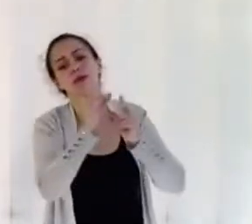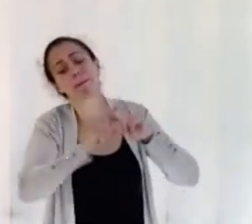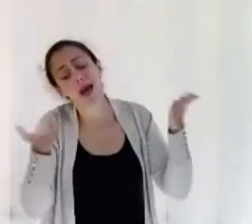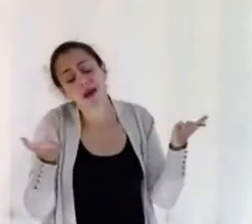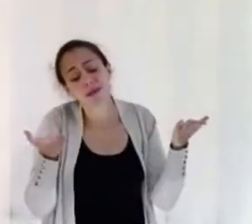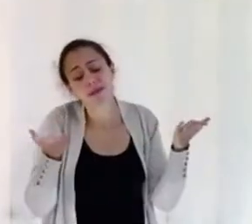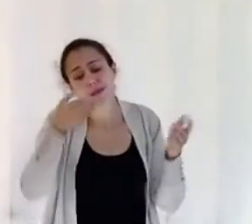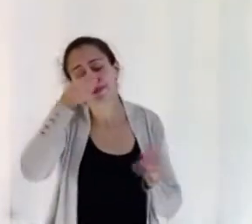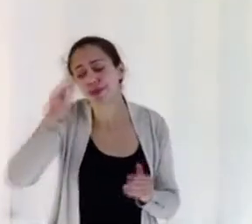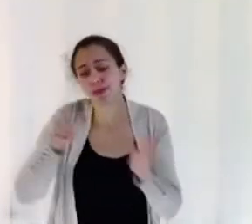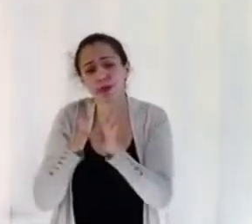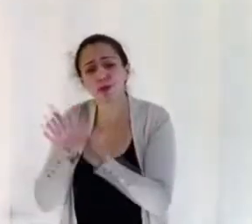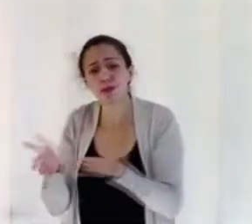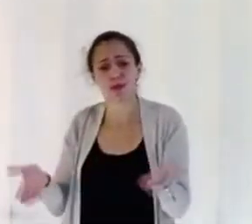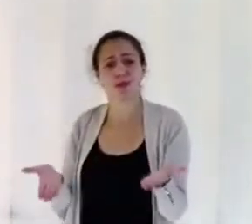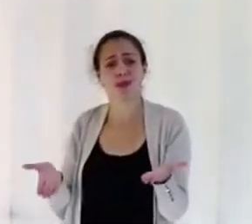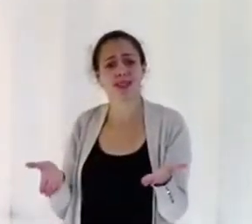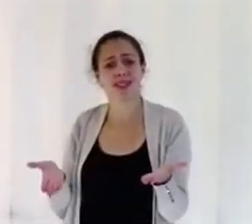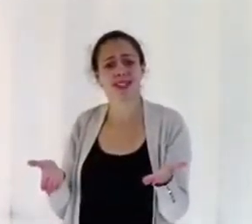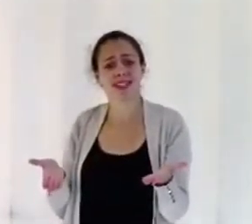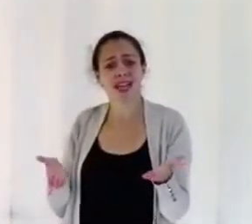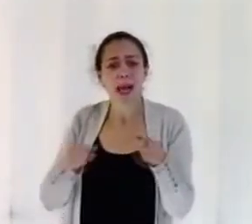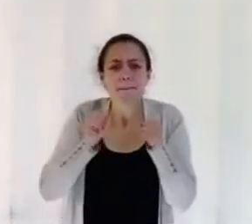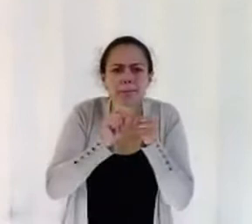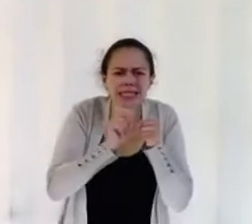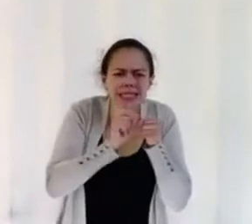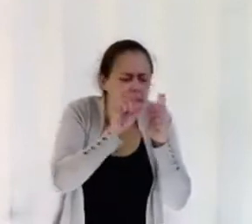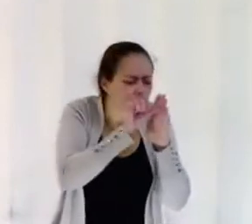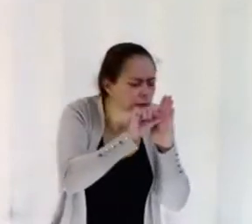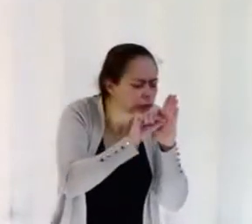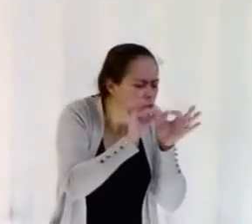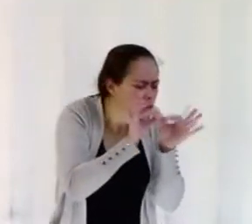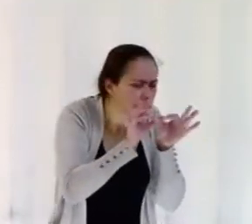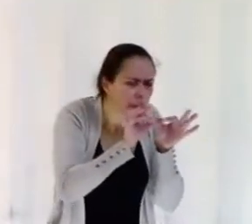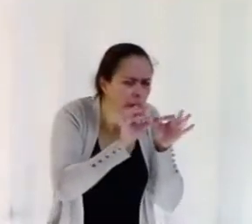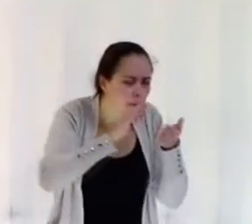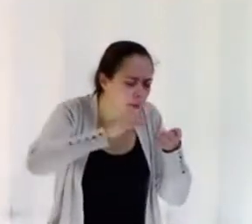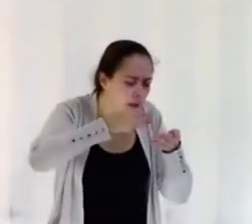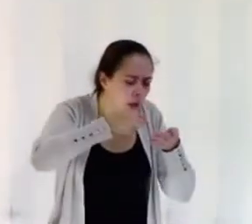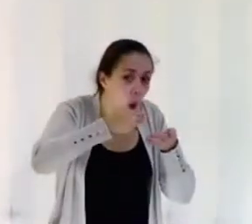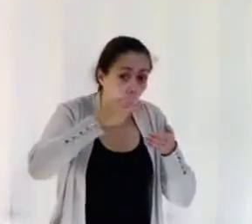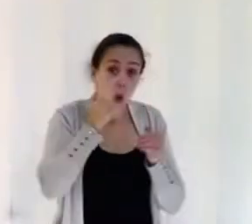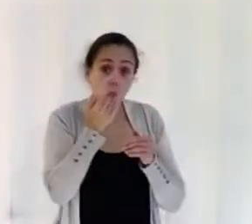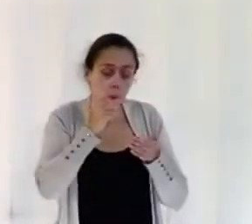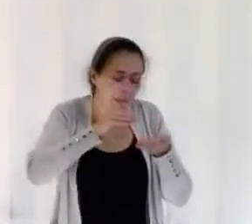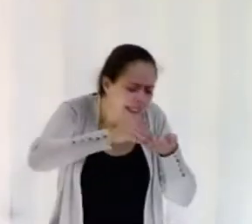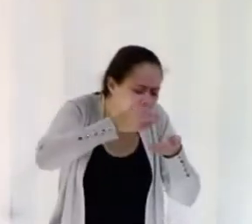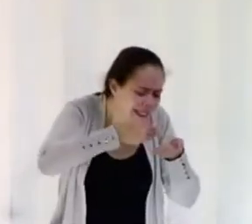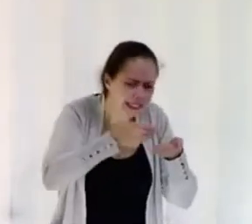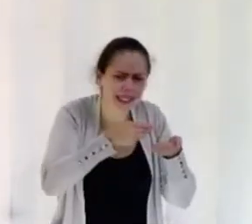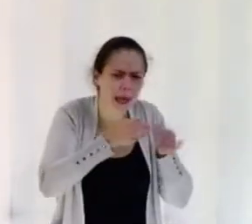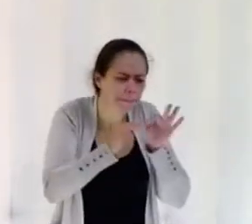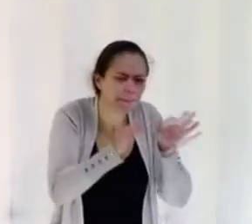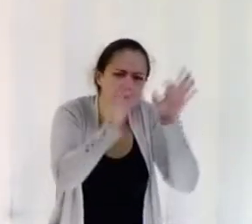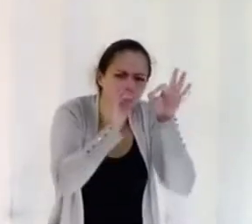comer carne com sangue. Eles precisavam tomar muito cuidado com o alimento que iria à mesa. E